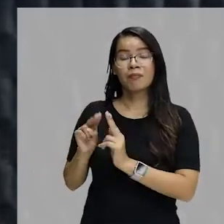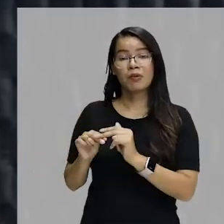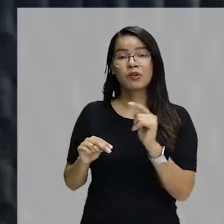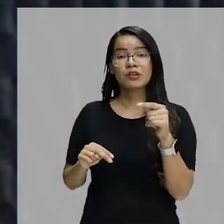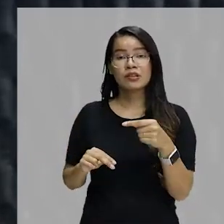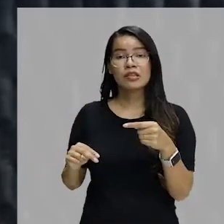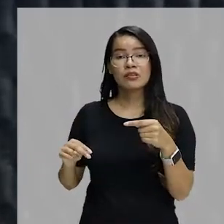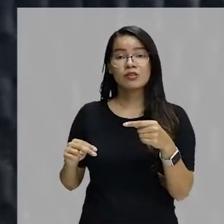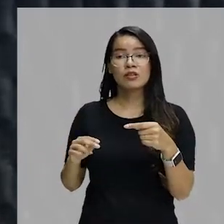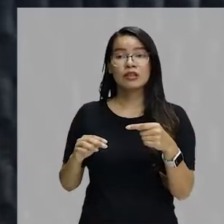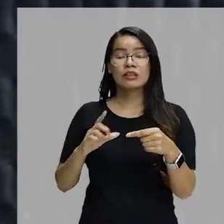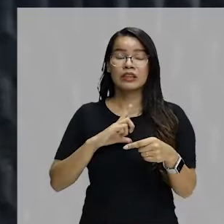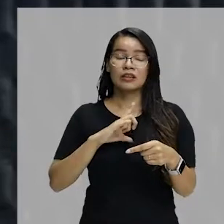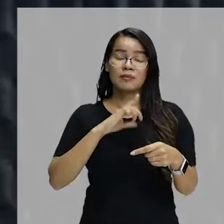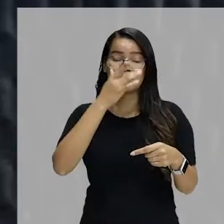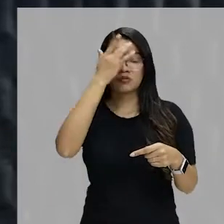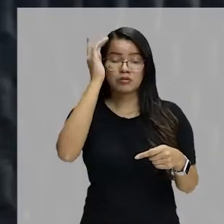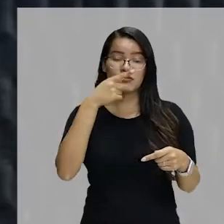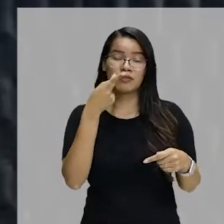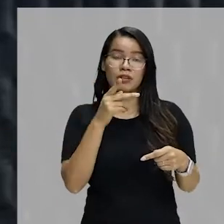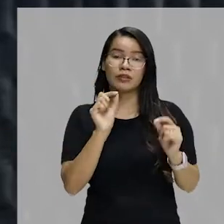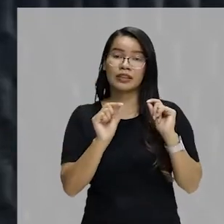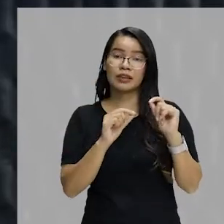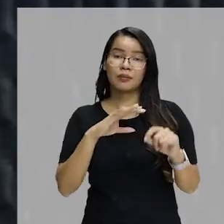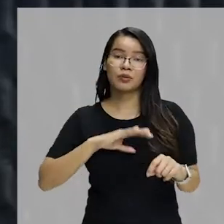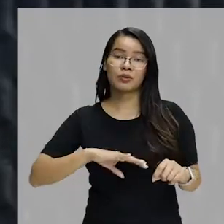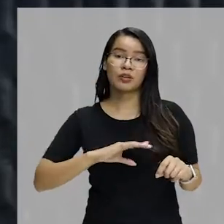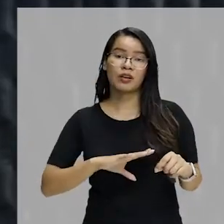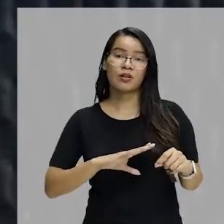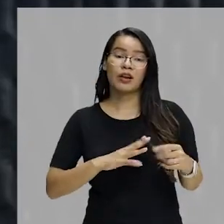nossa independência indiretamente,